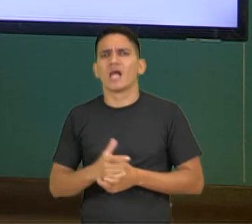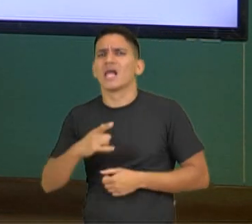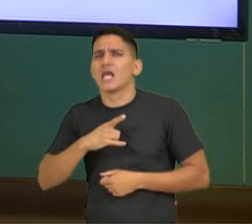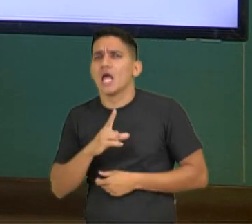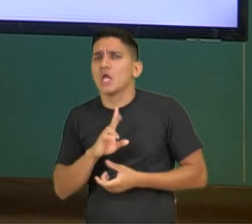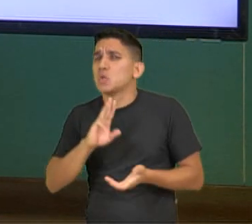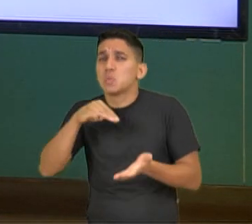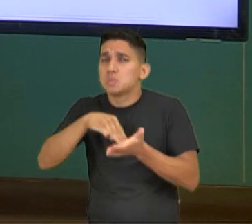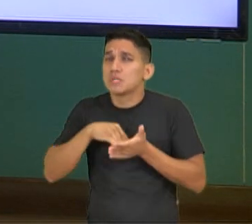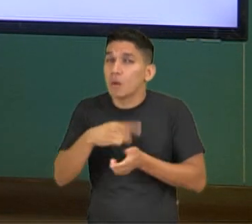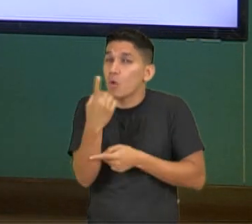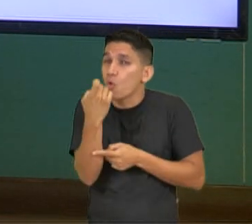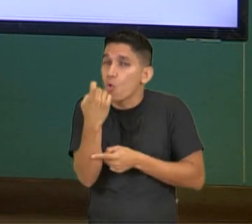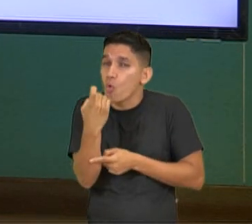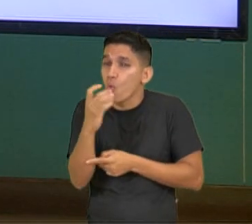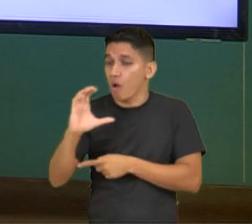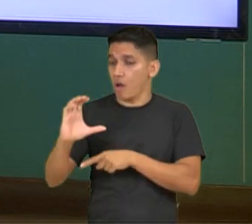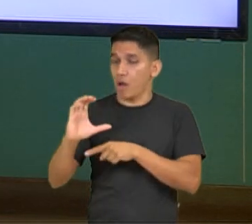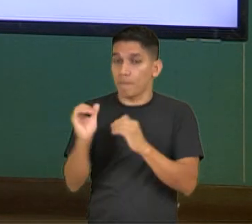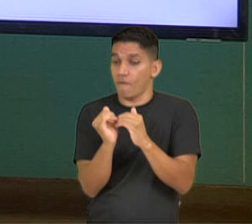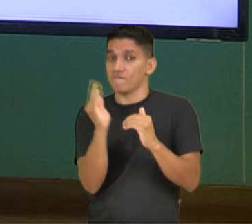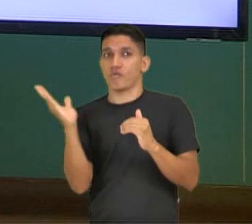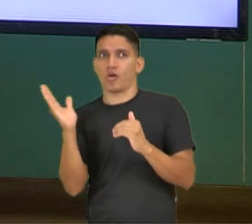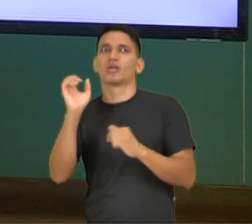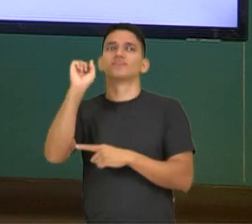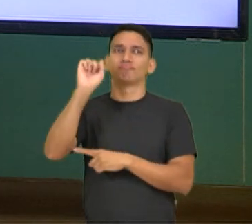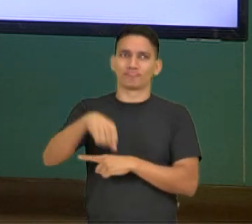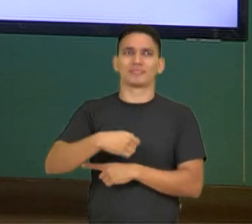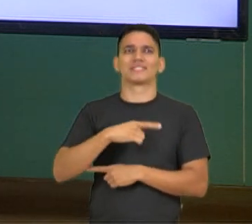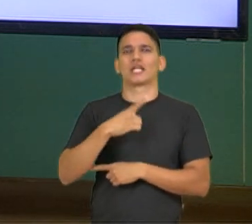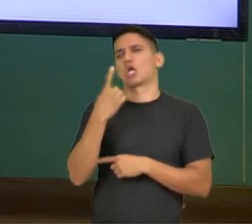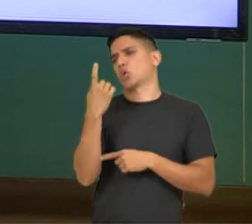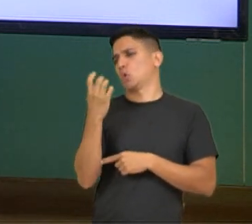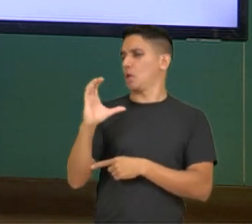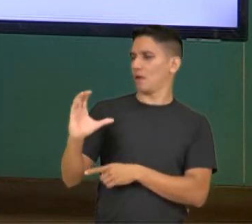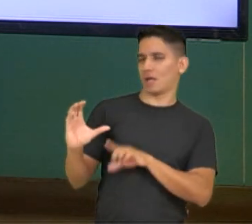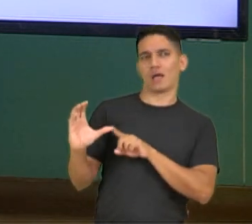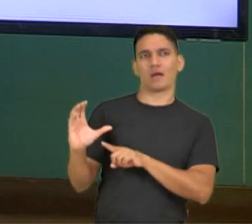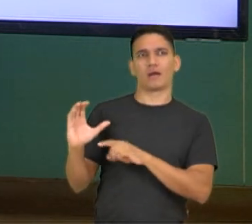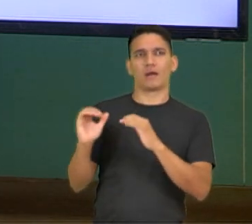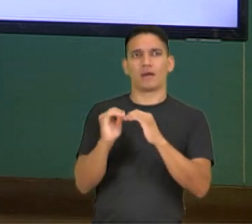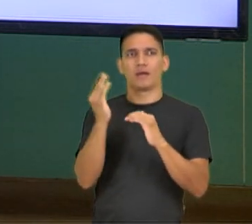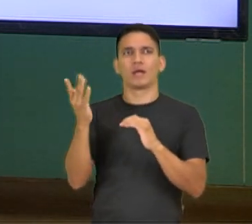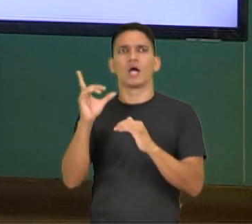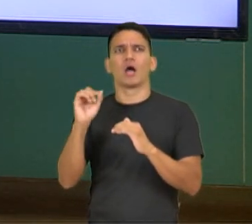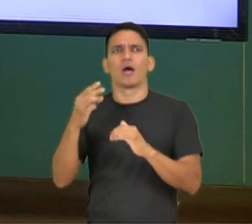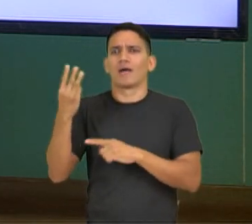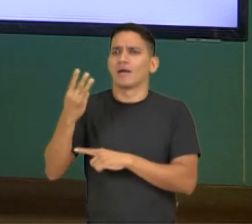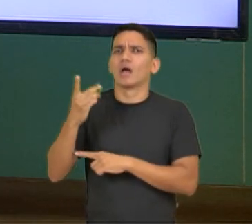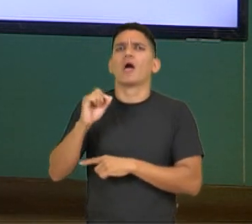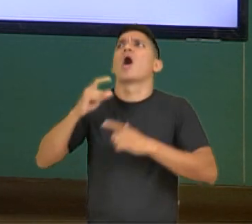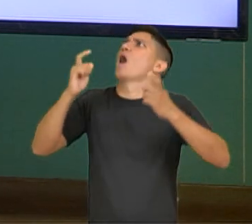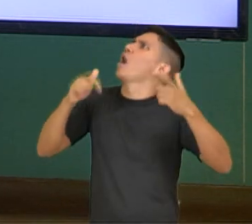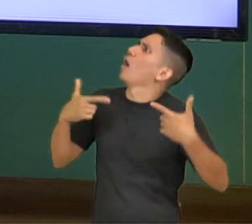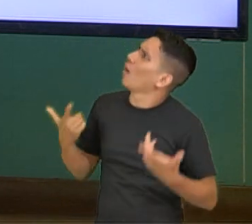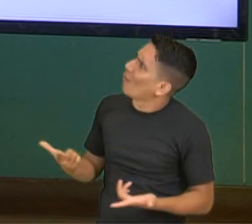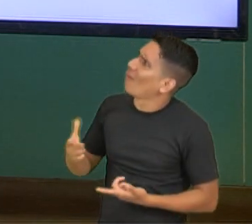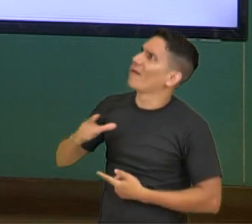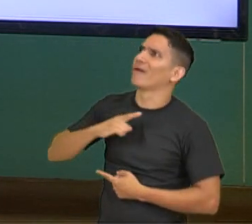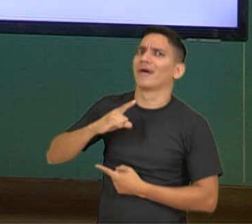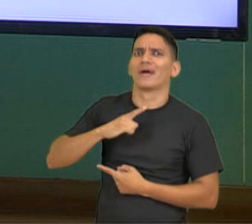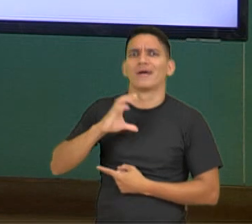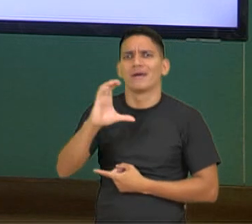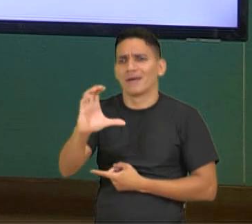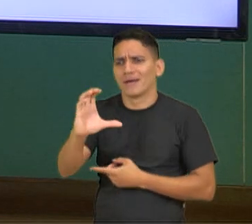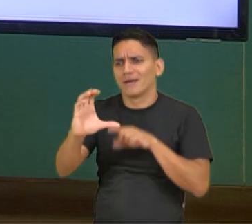menos um carbono terciário? Sim, possui ao menos um carbono terciário. Professor, aonde está